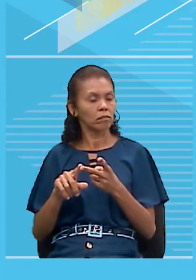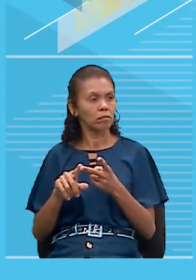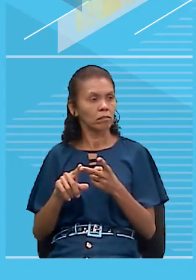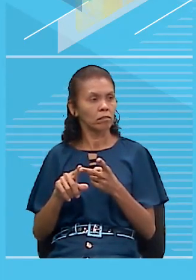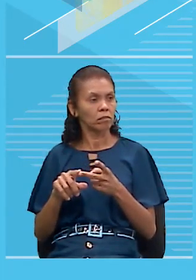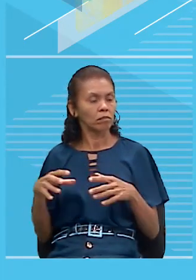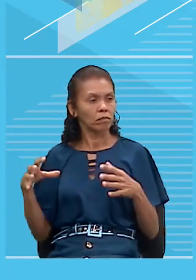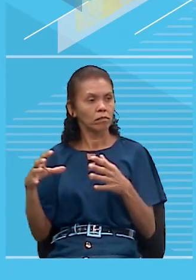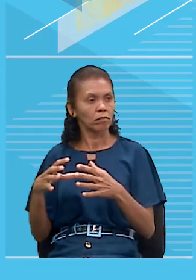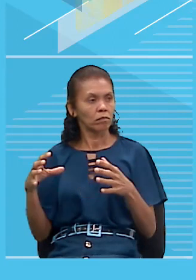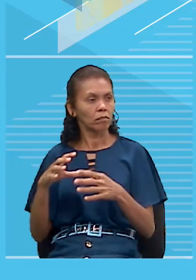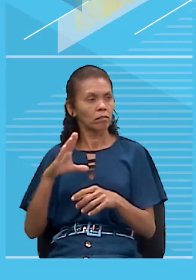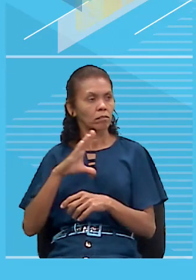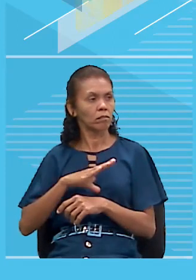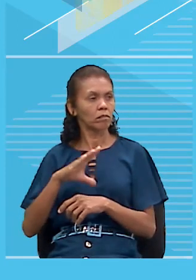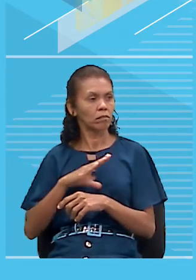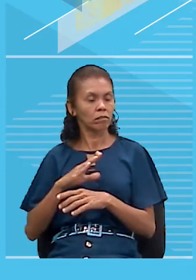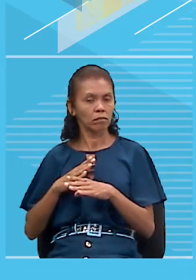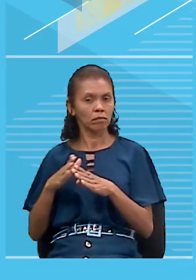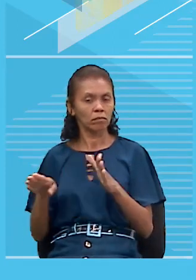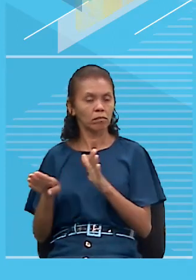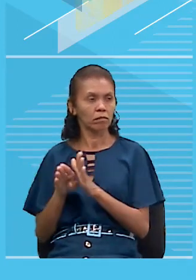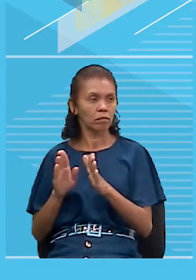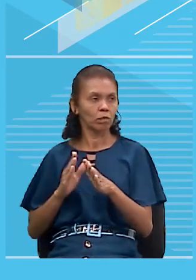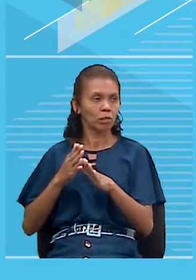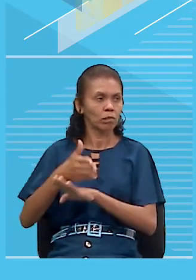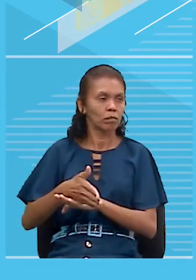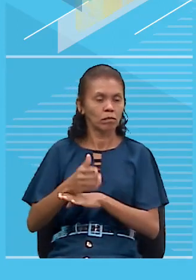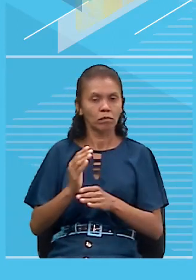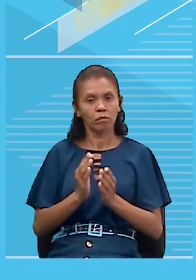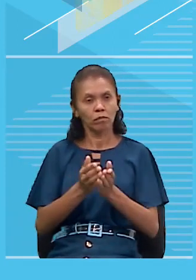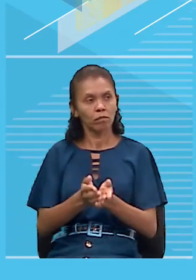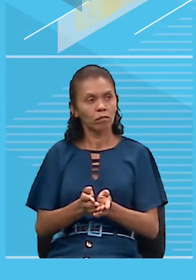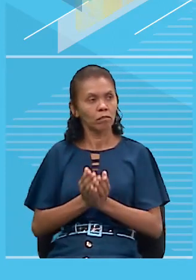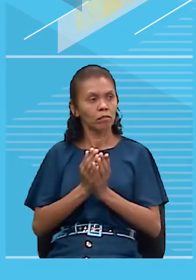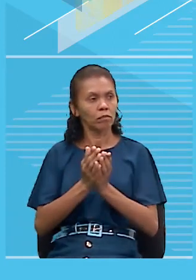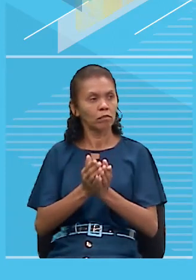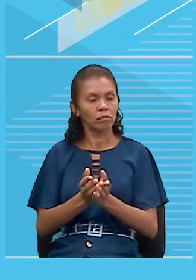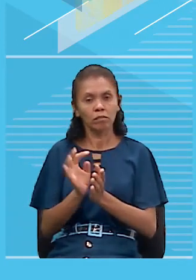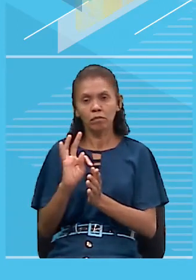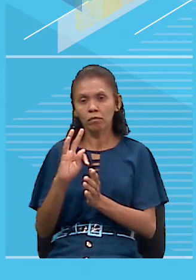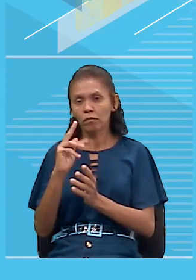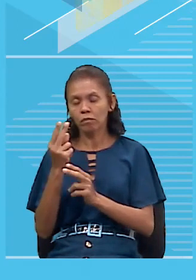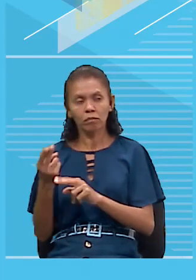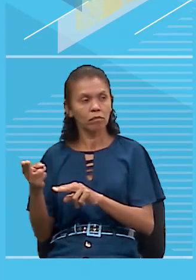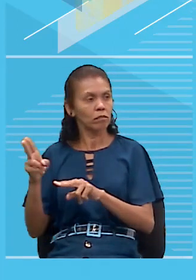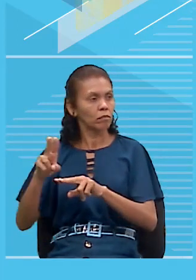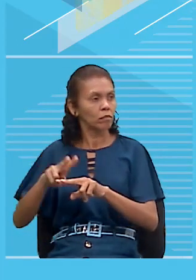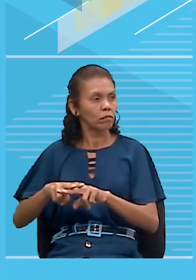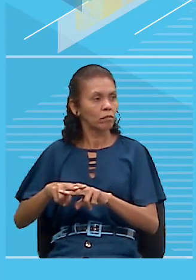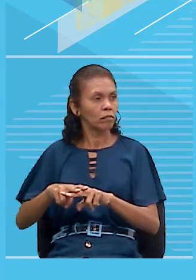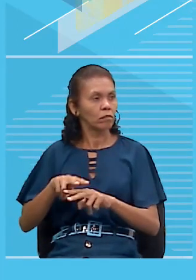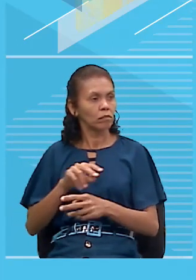invadiu o barco dos Piratas e prendeu todos aquele Cantinho da foto ali